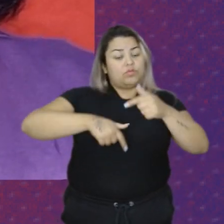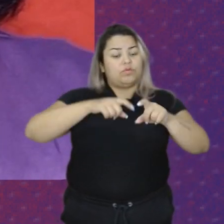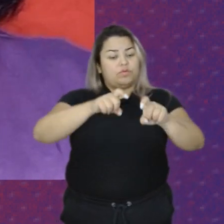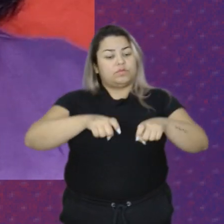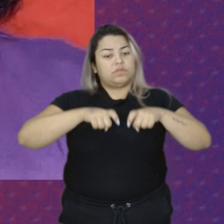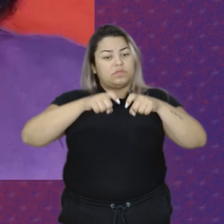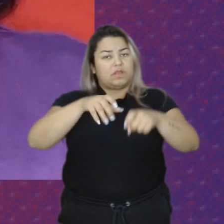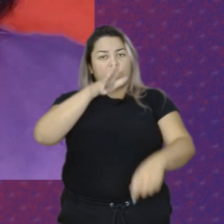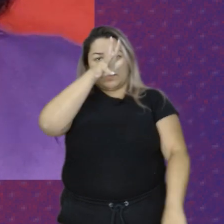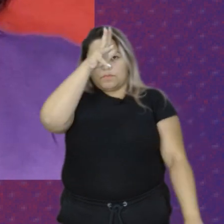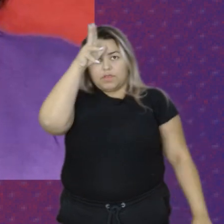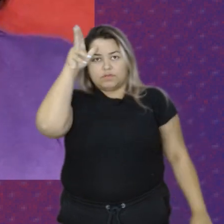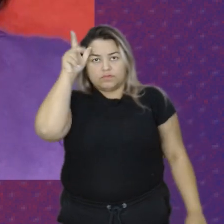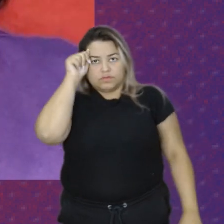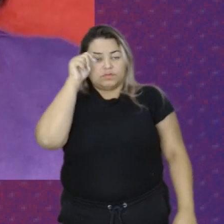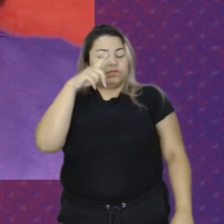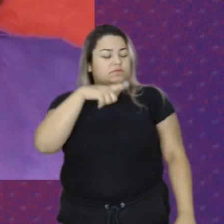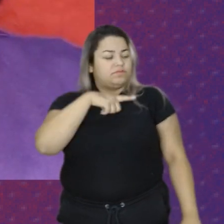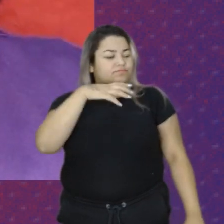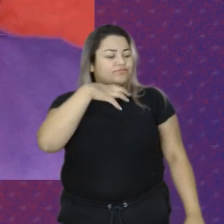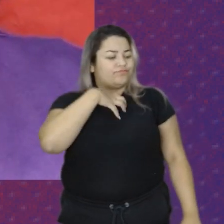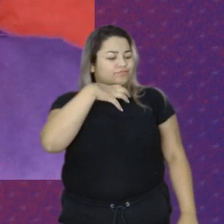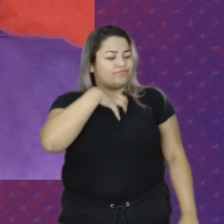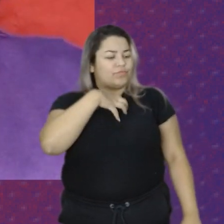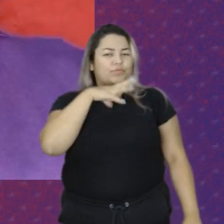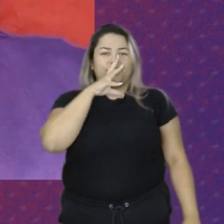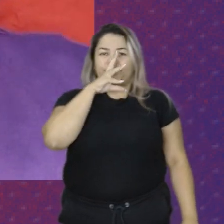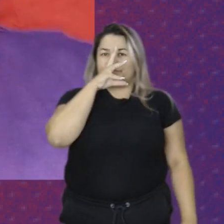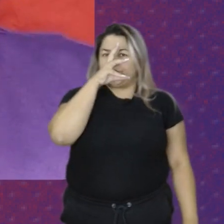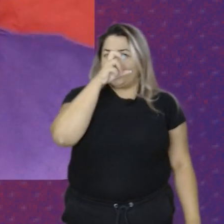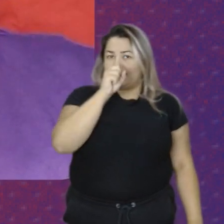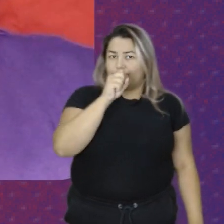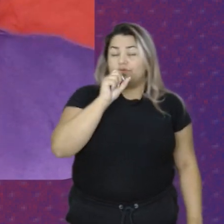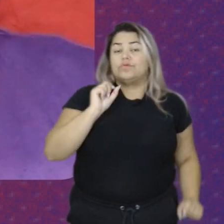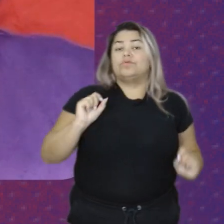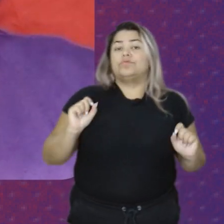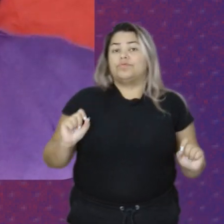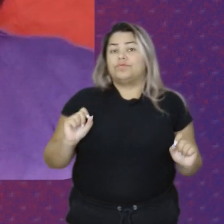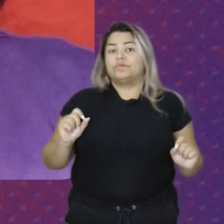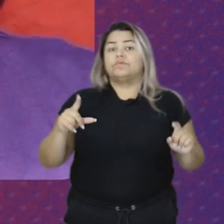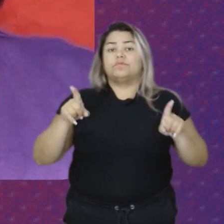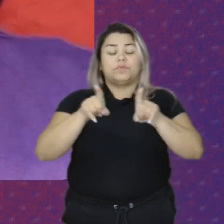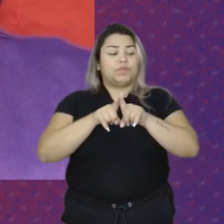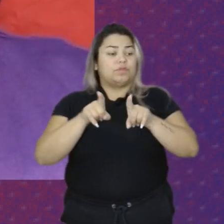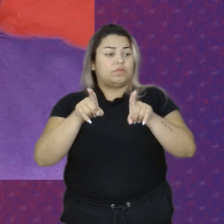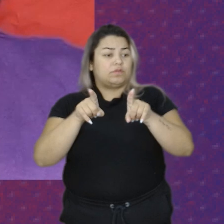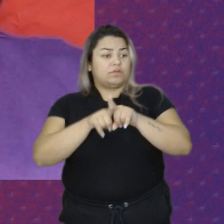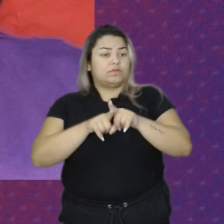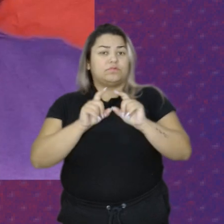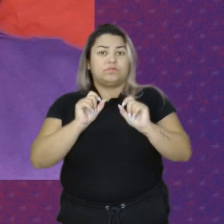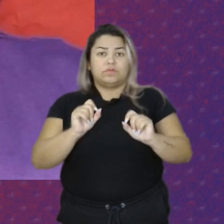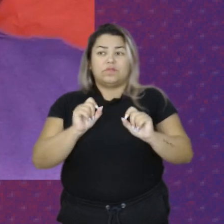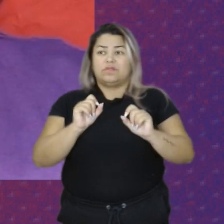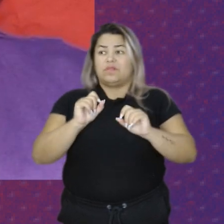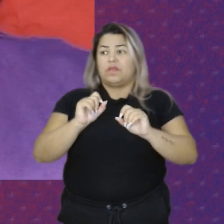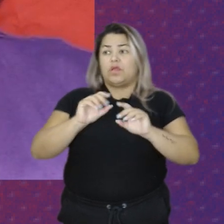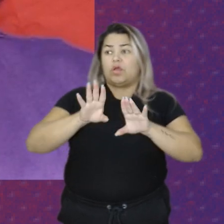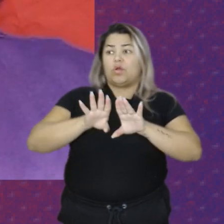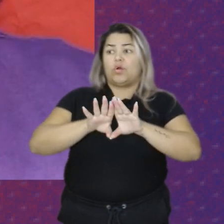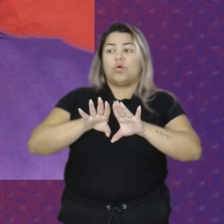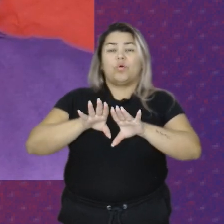na Amazônia, temos sentido muito fortemente o impacto da degradação do meio ambiente,